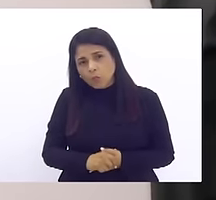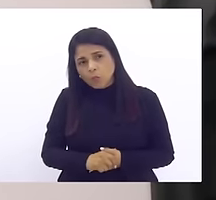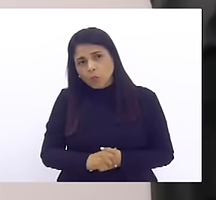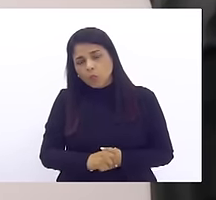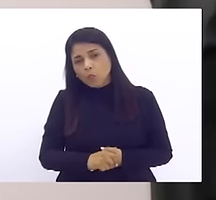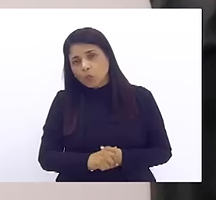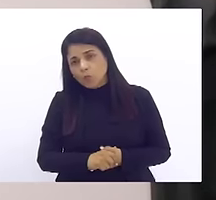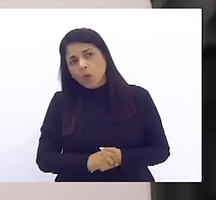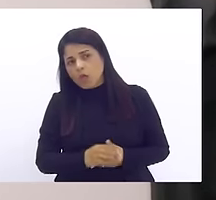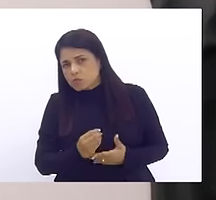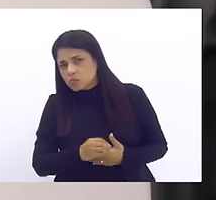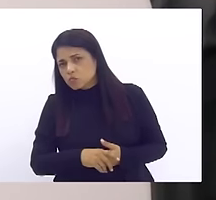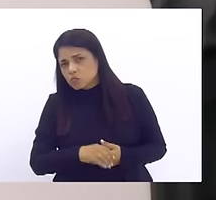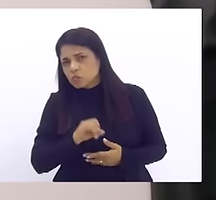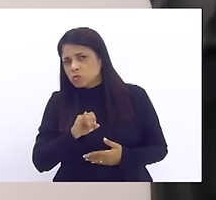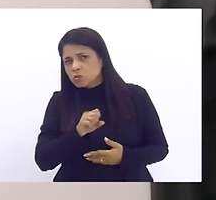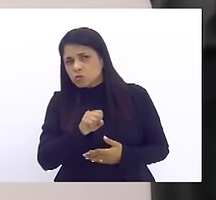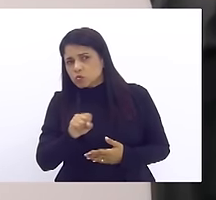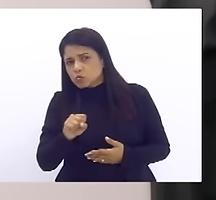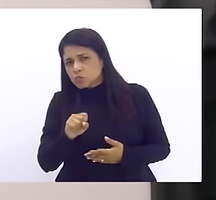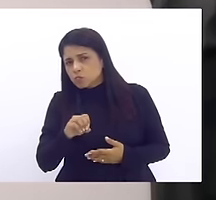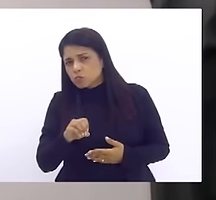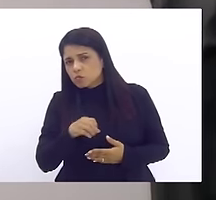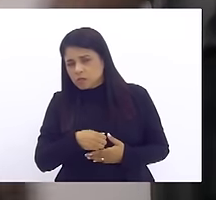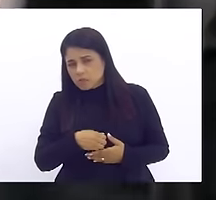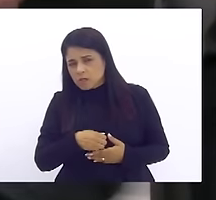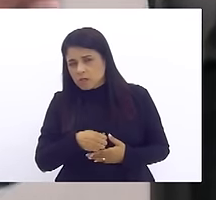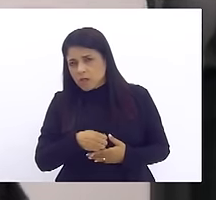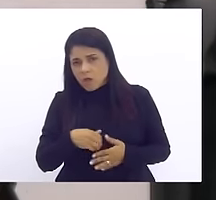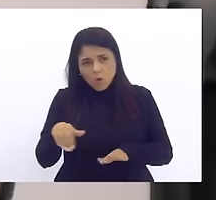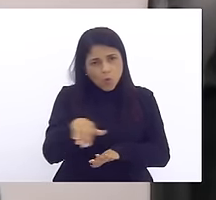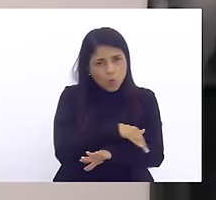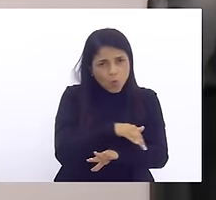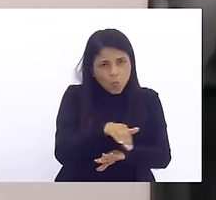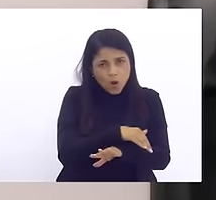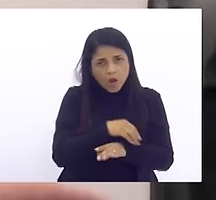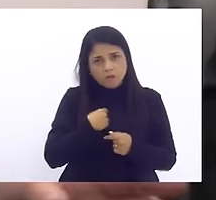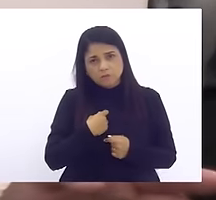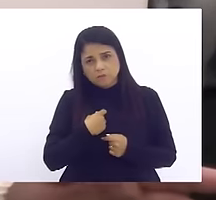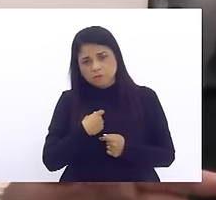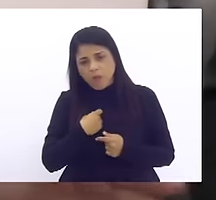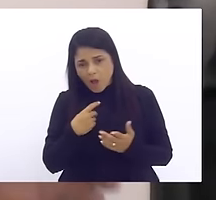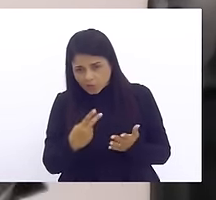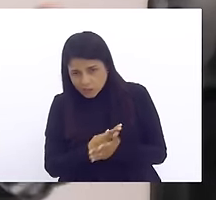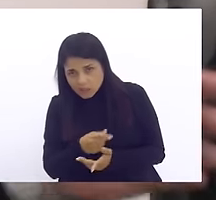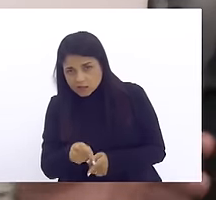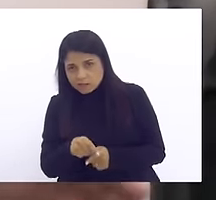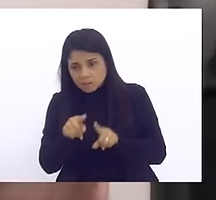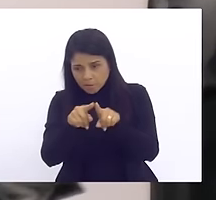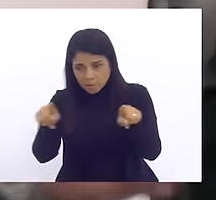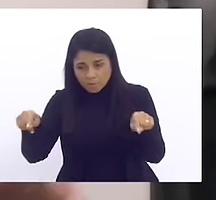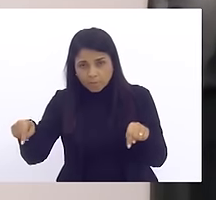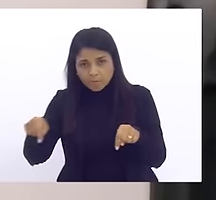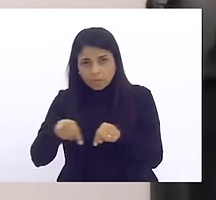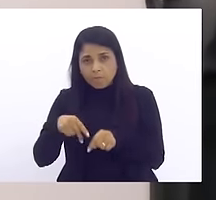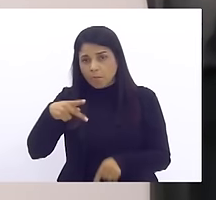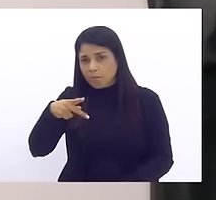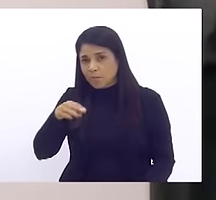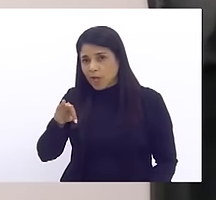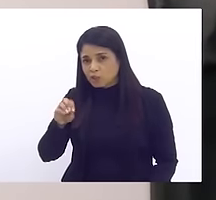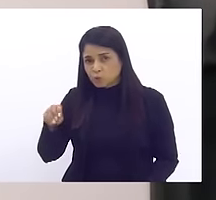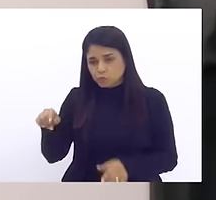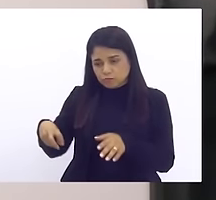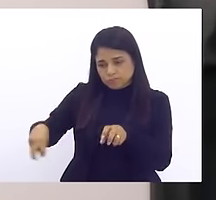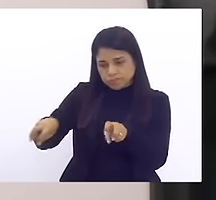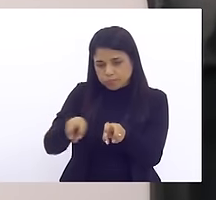é isso que acontece nas ruas é isso que acontece nos pátios E aí eu corroboro aqui com as palavras